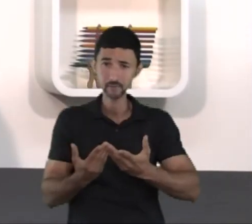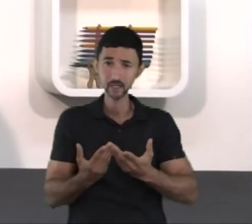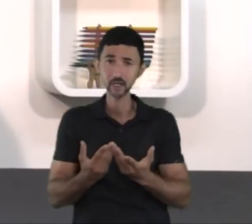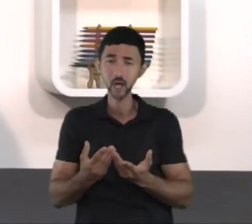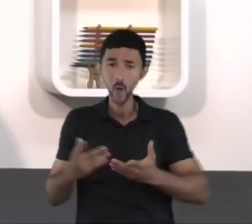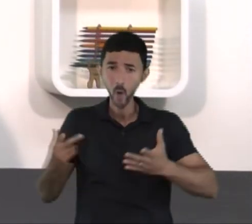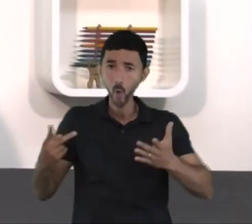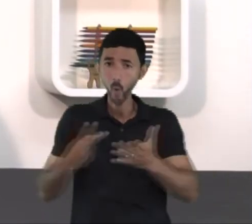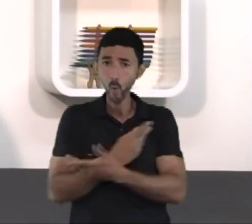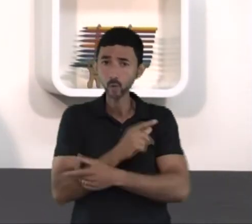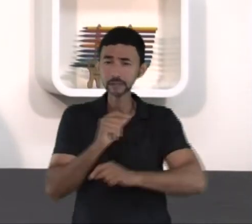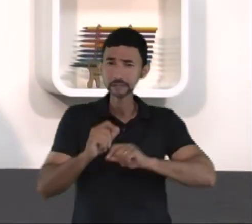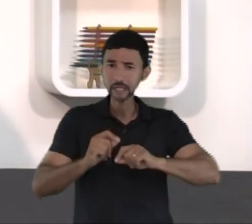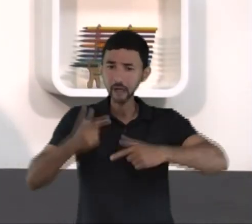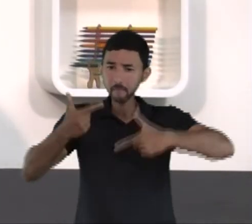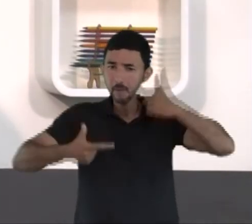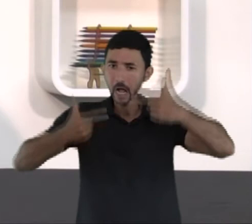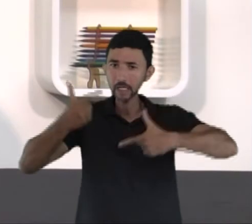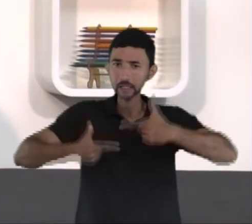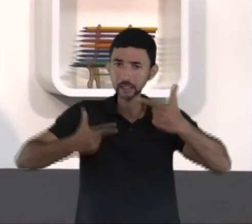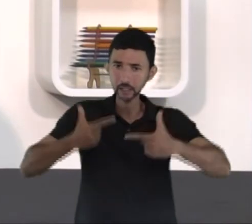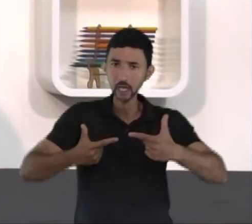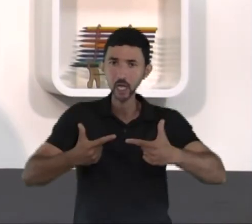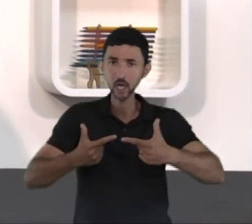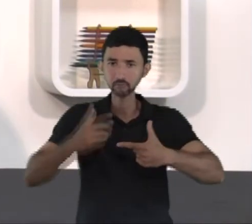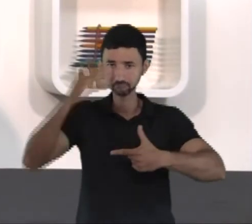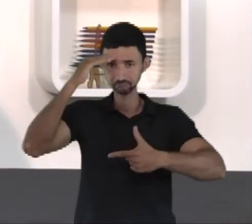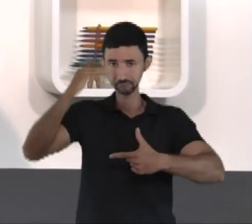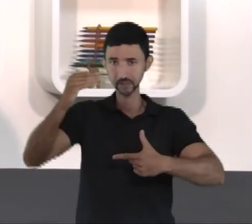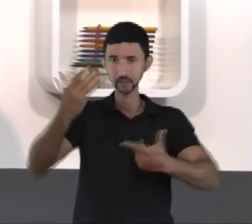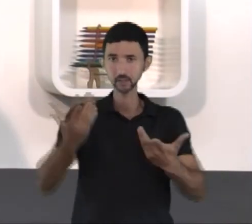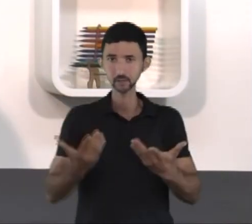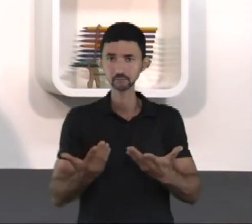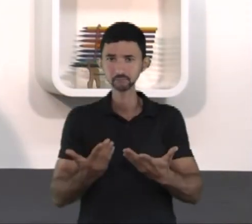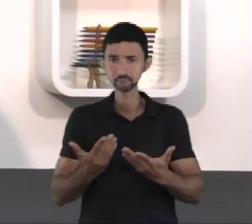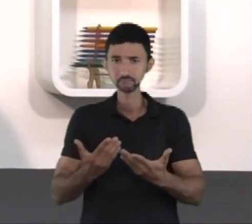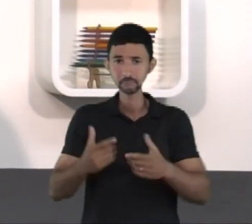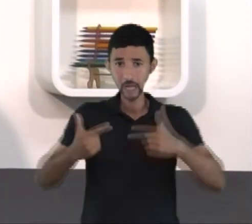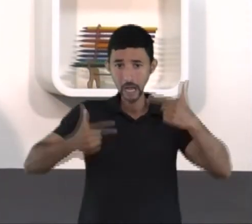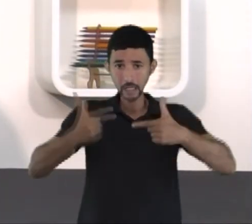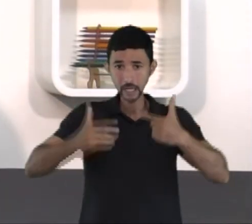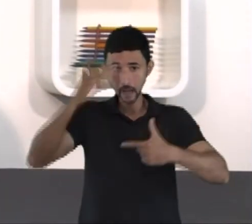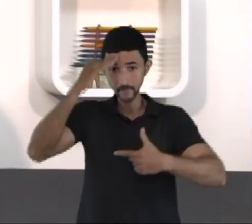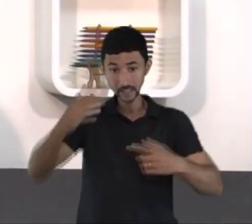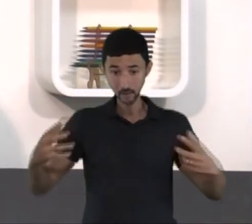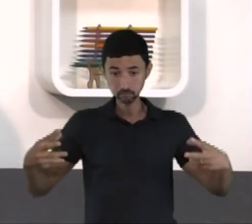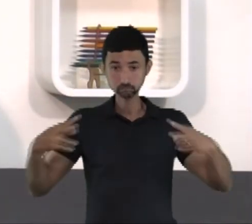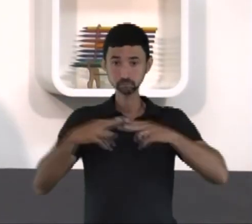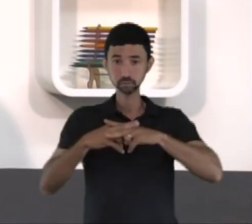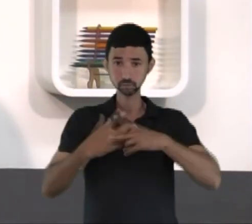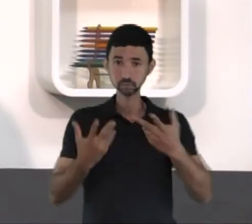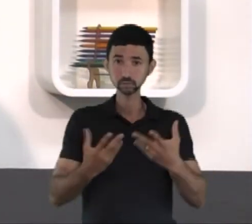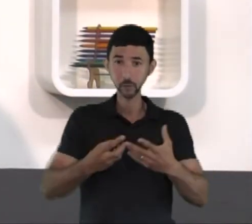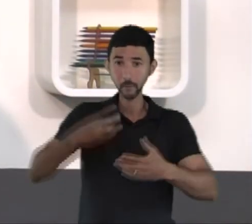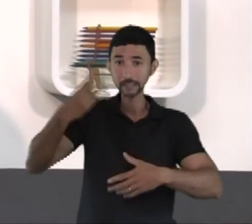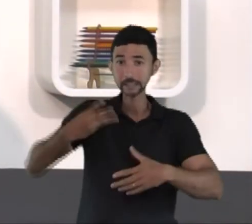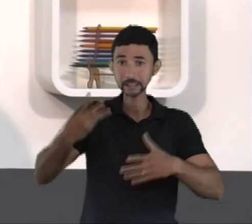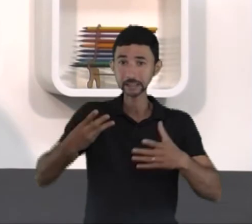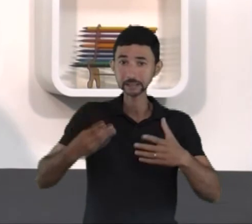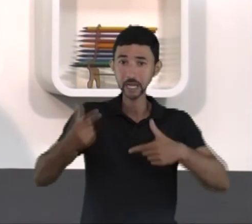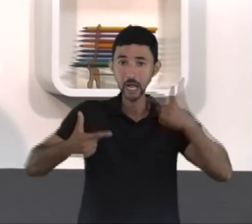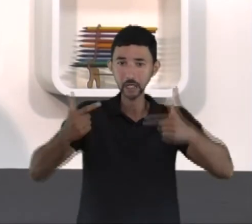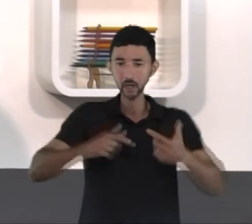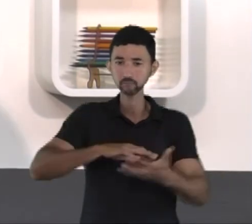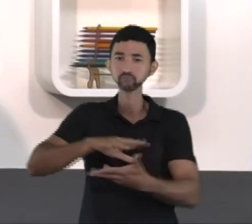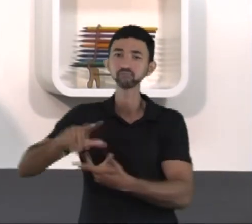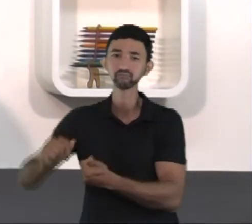culminar com uma guerra militar, né? Literalmente uma guerra militar, um conflito militar, que seria uma terceira guerra mundial,